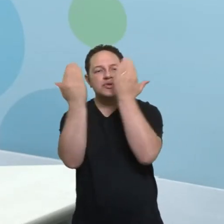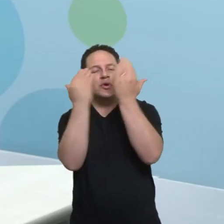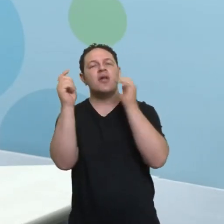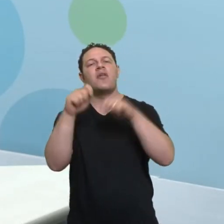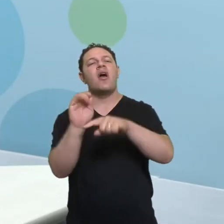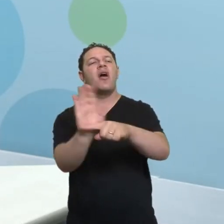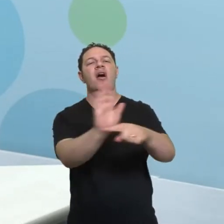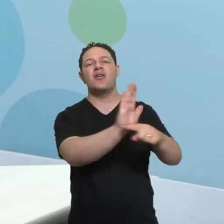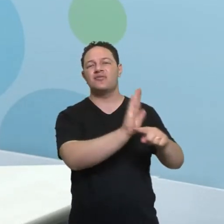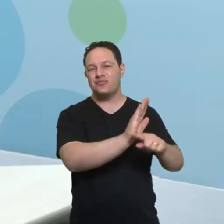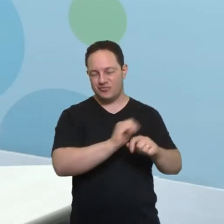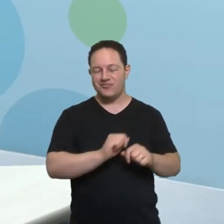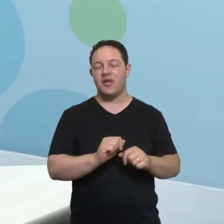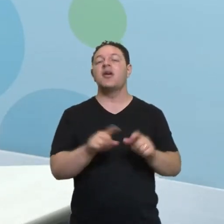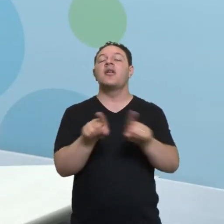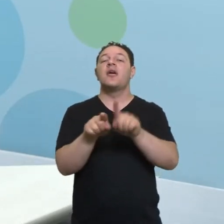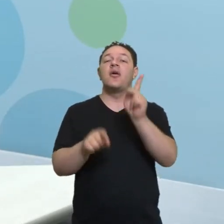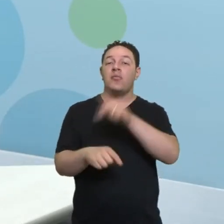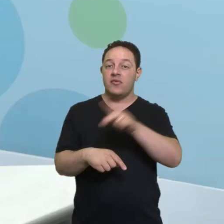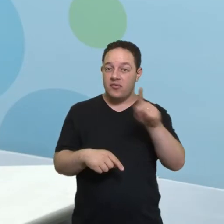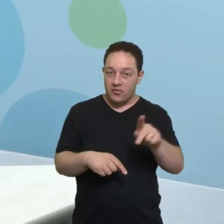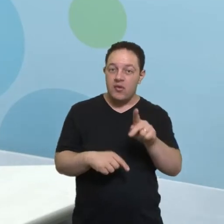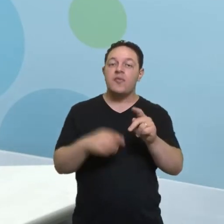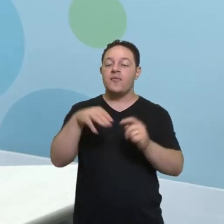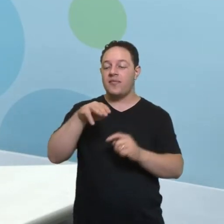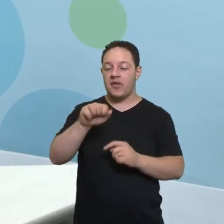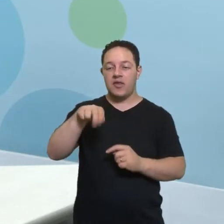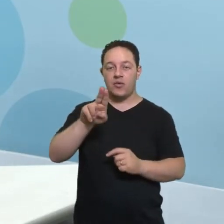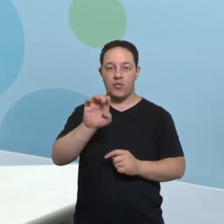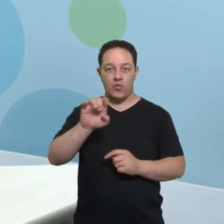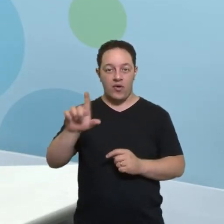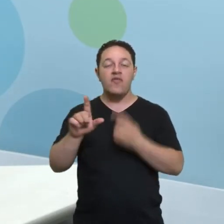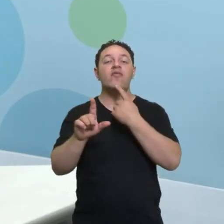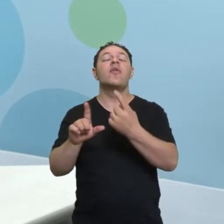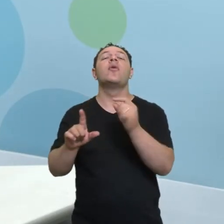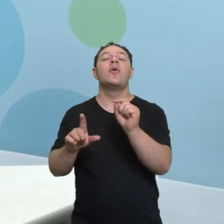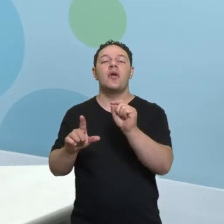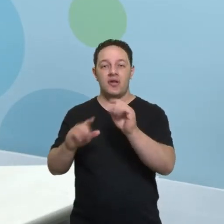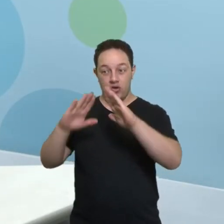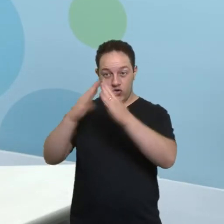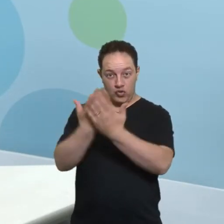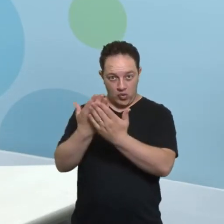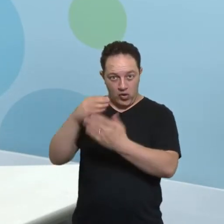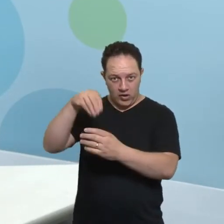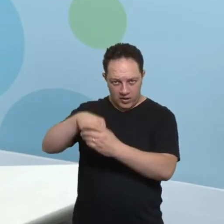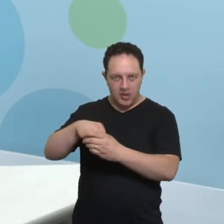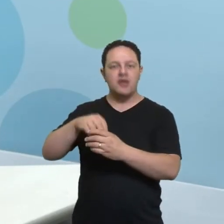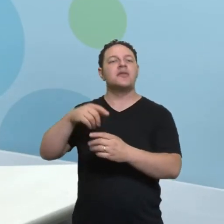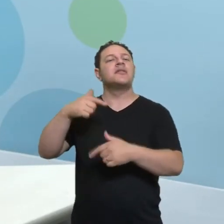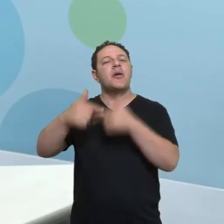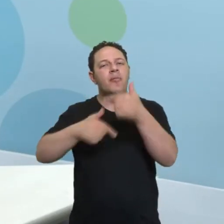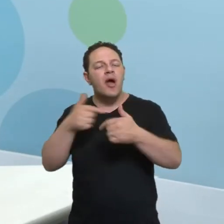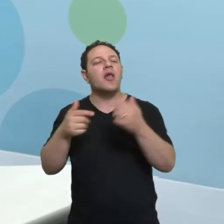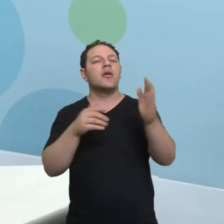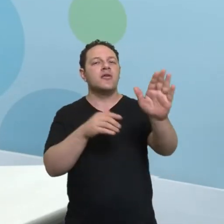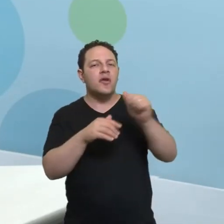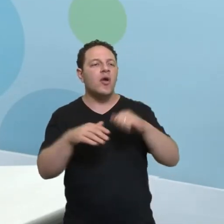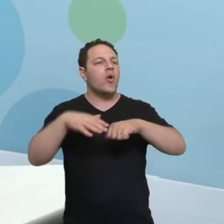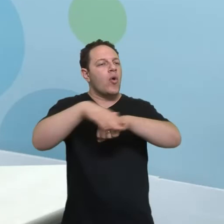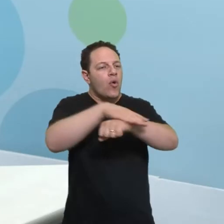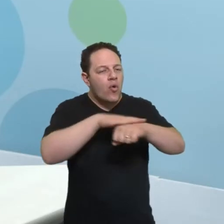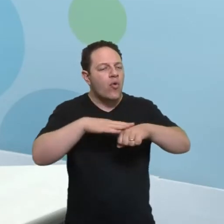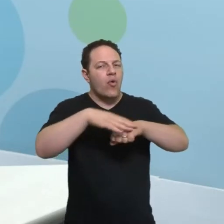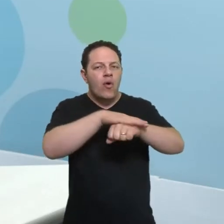ajudar nesse sentido Professor Manoel falou que a escola trabalhou com muitas conversas com